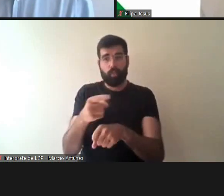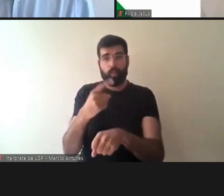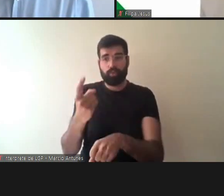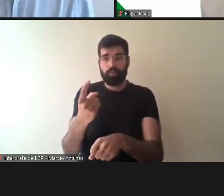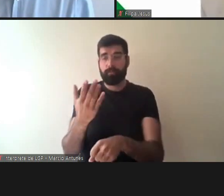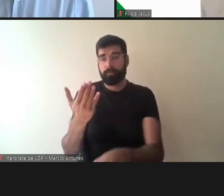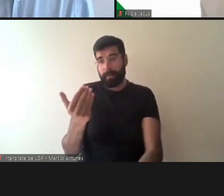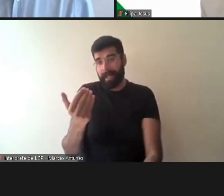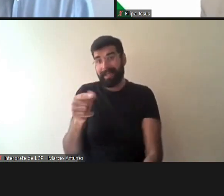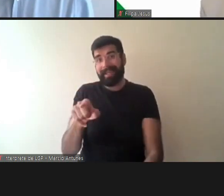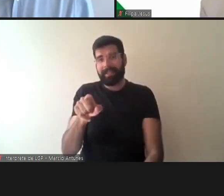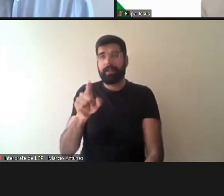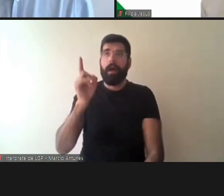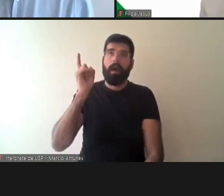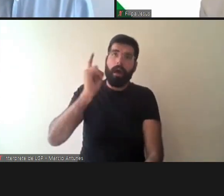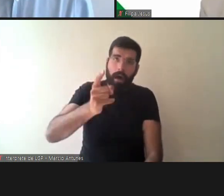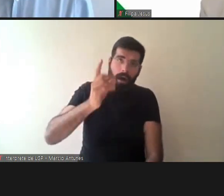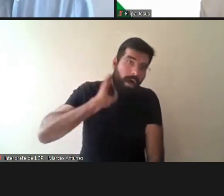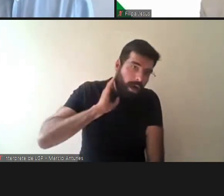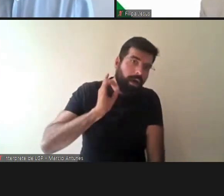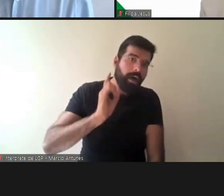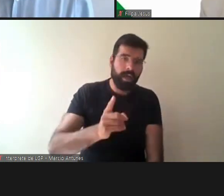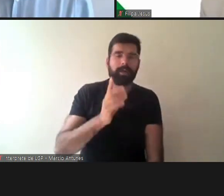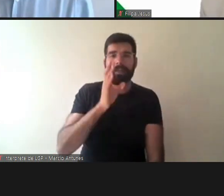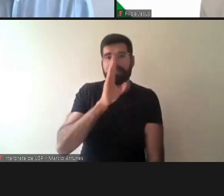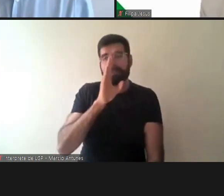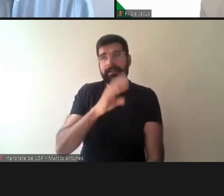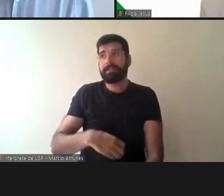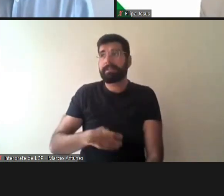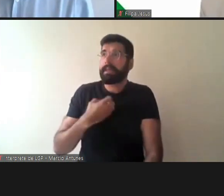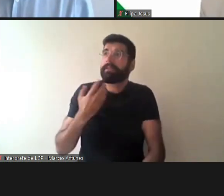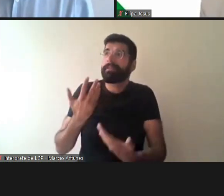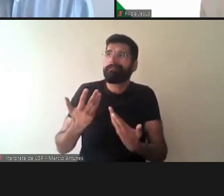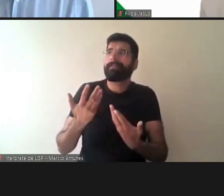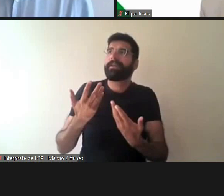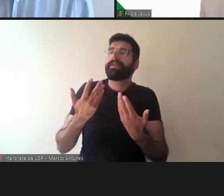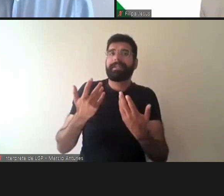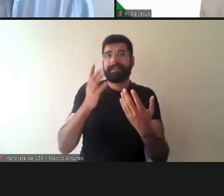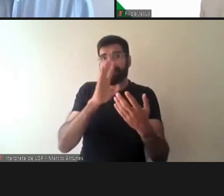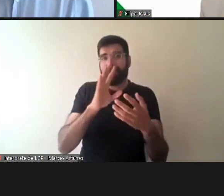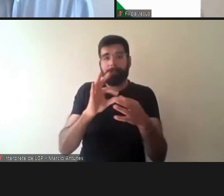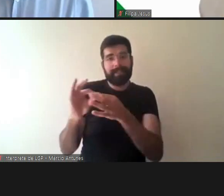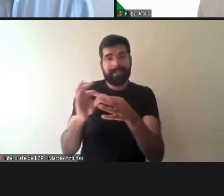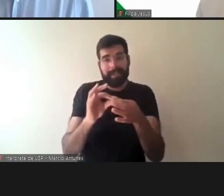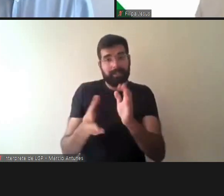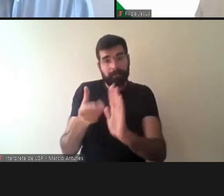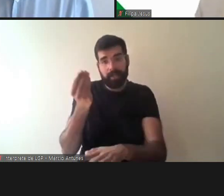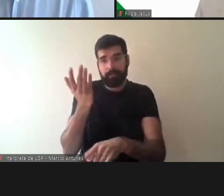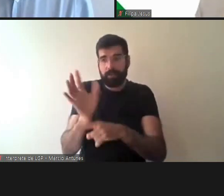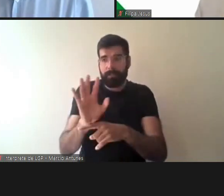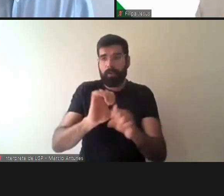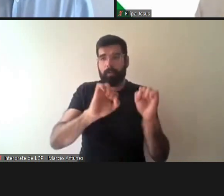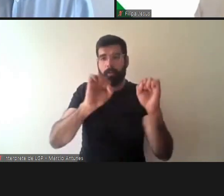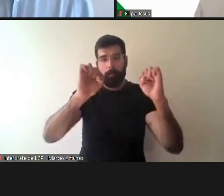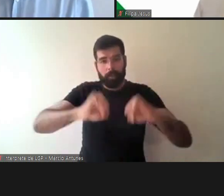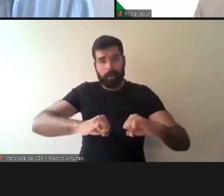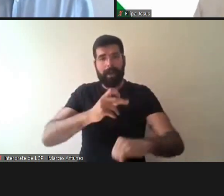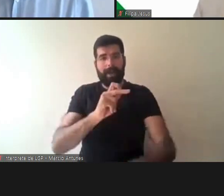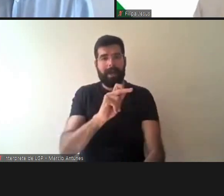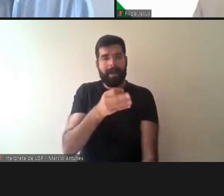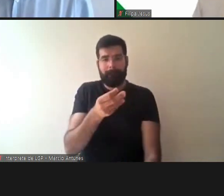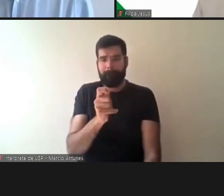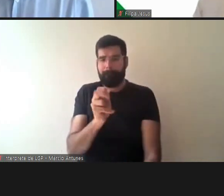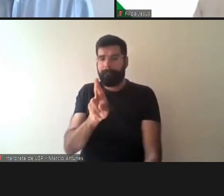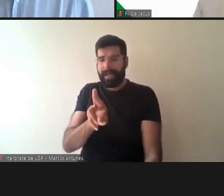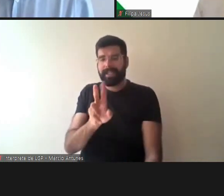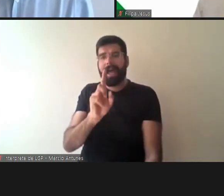de esta ser obrigatória, se acha que, por exemplo, mais parcerias, como o protocolo APEX, se deveriam